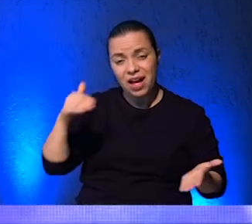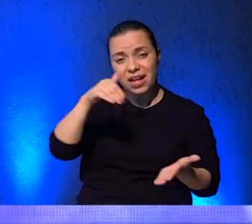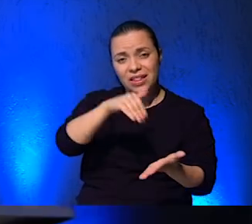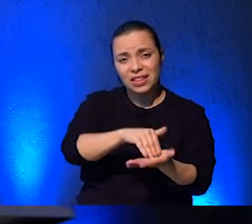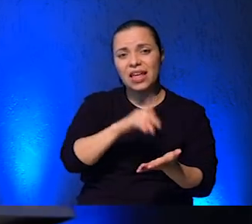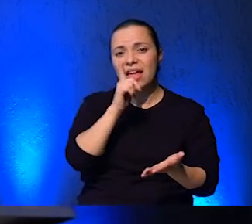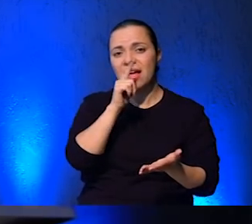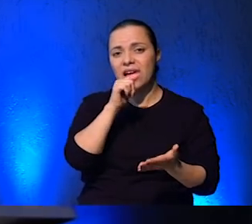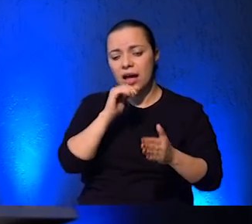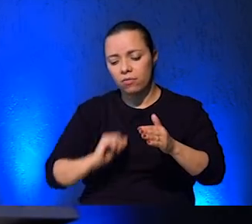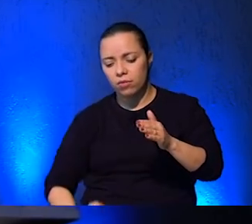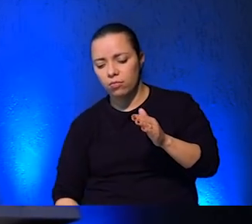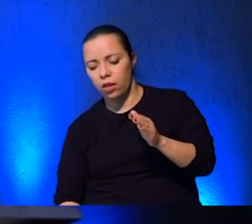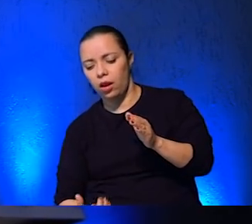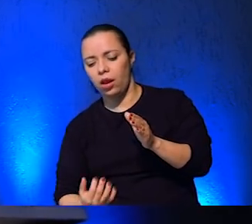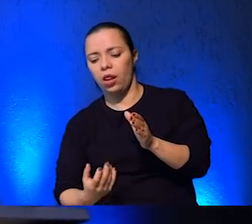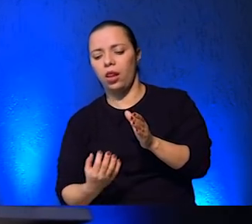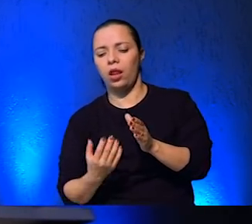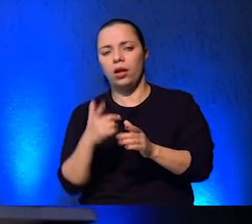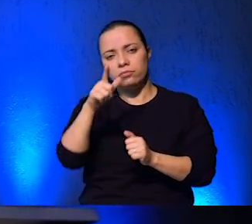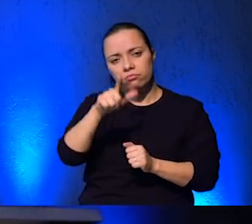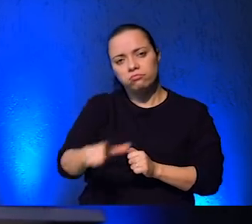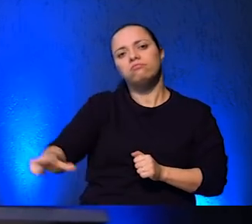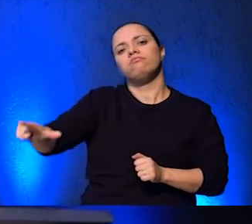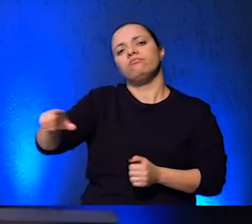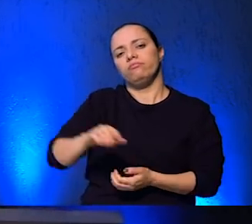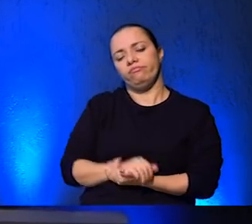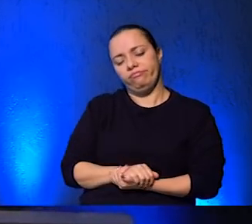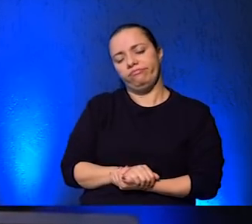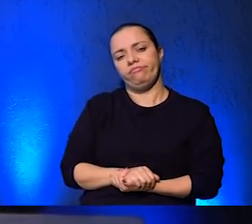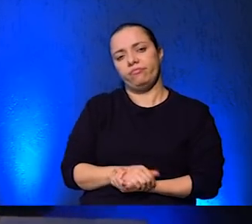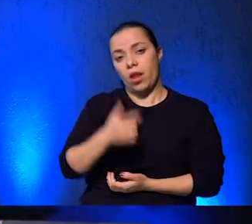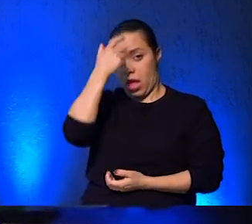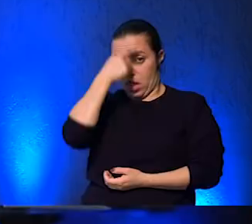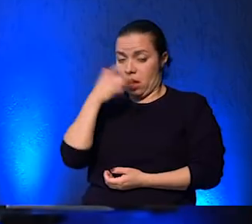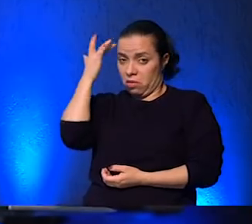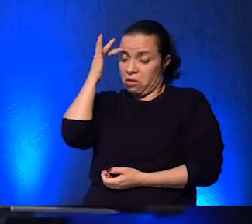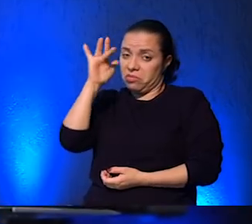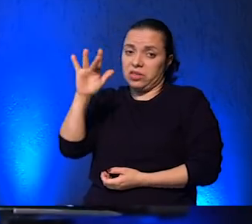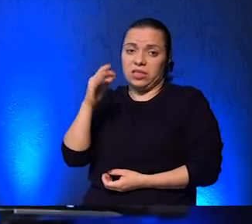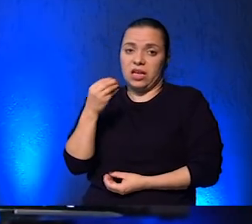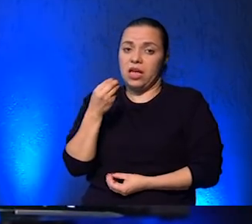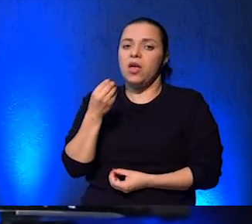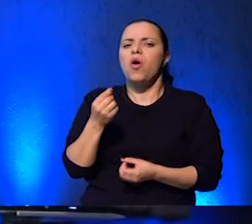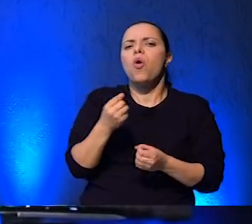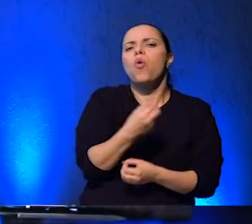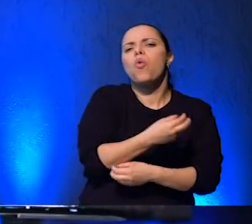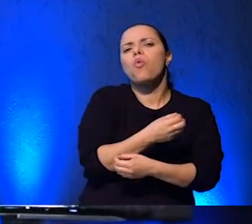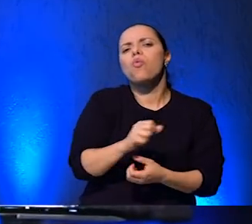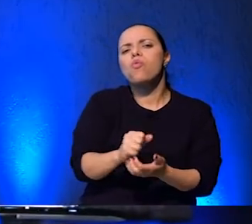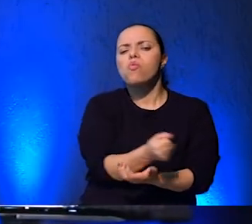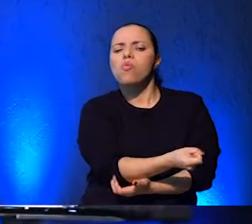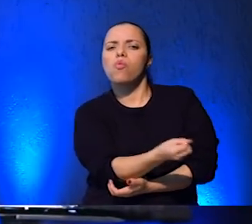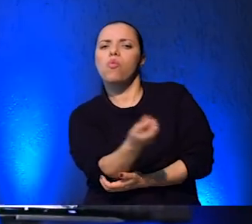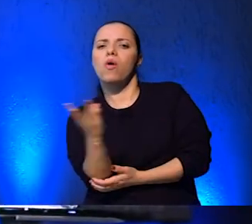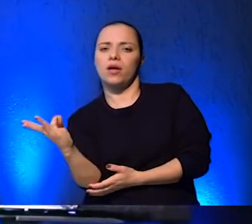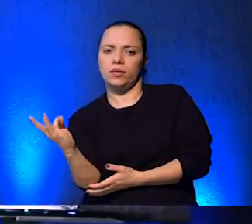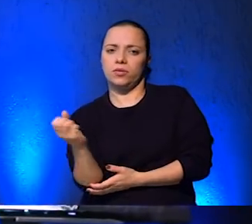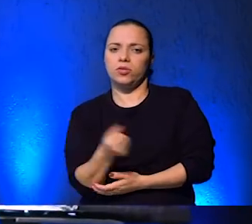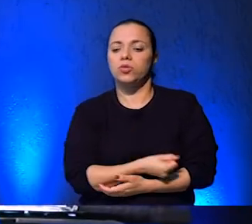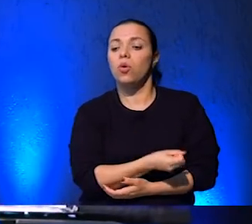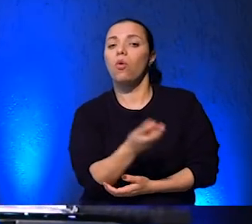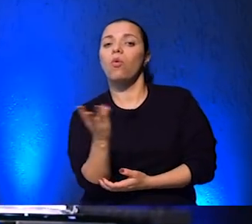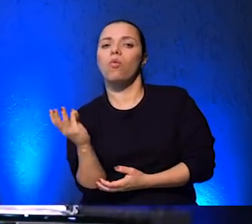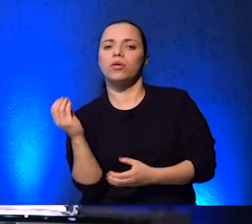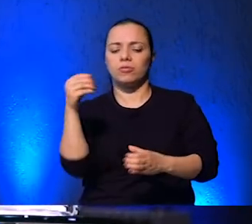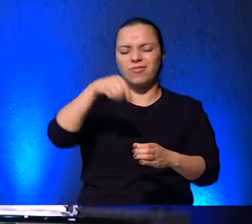novo eu não sei quantos poços da sua vida foram entulhados na pandemia eu não os